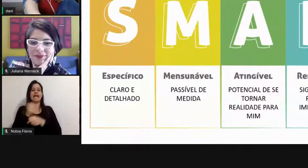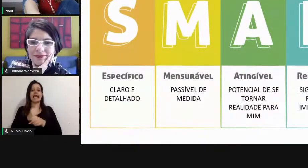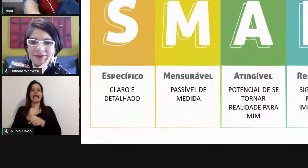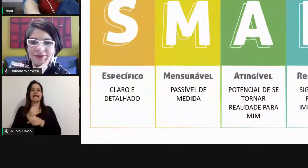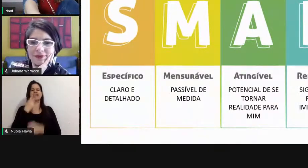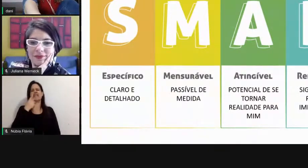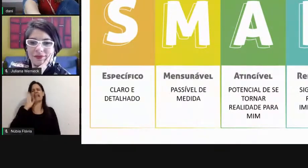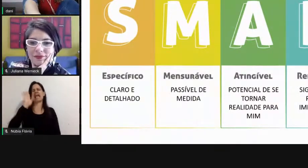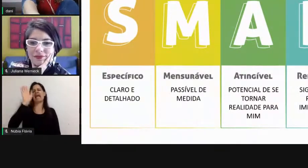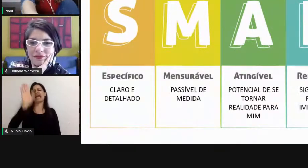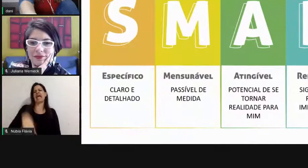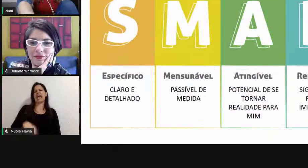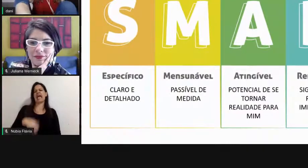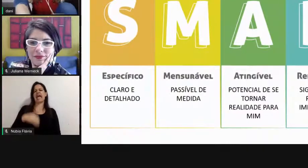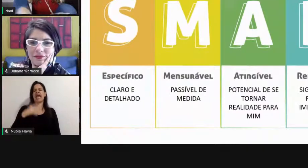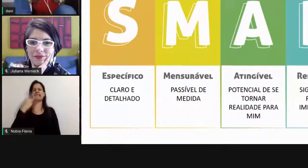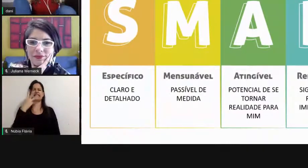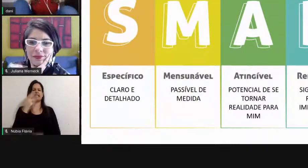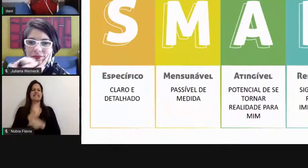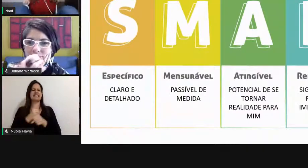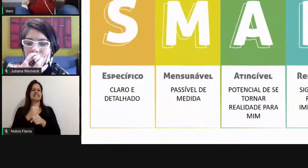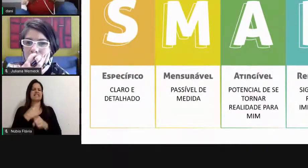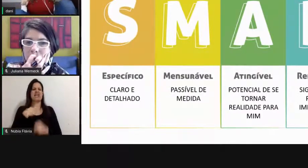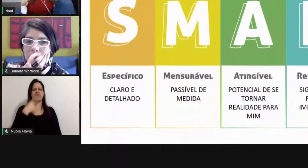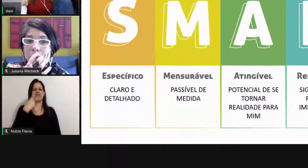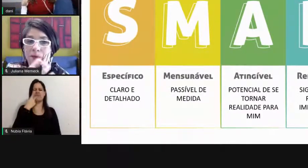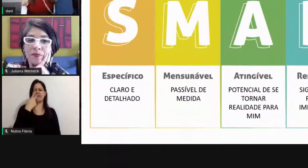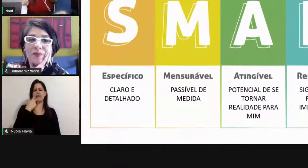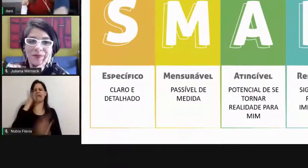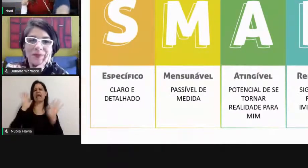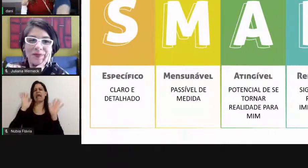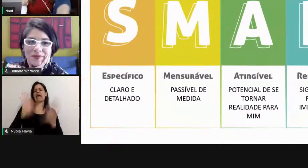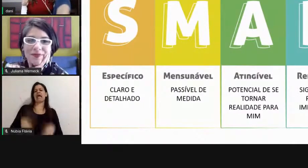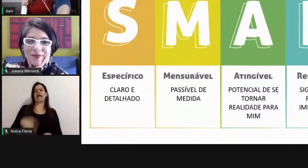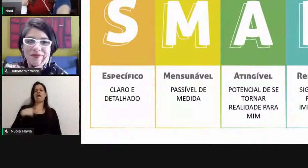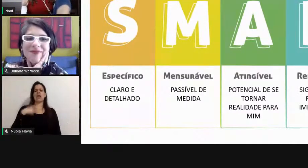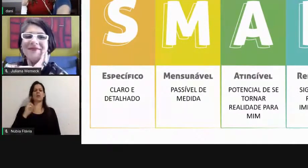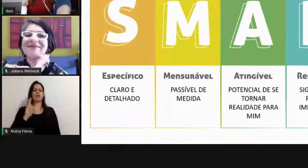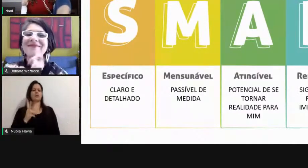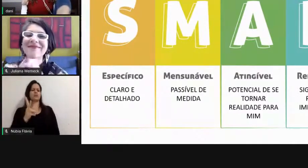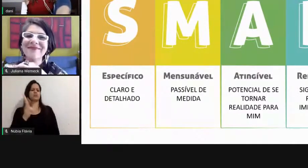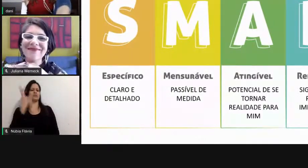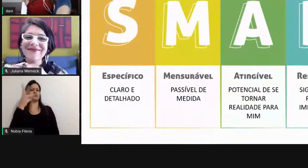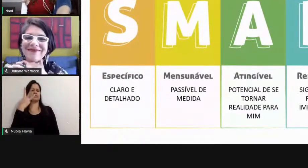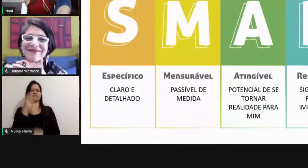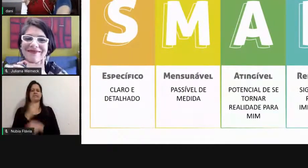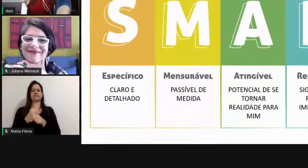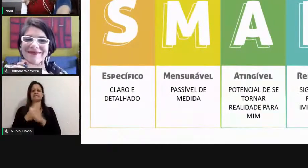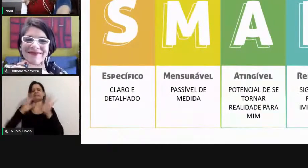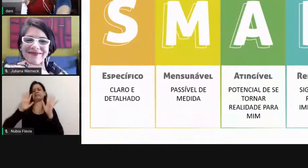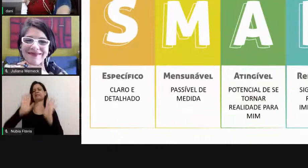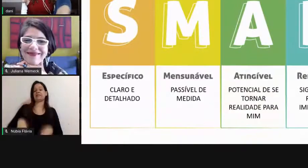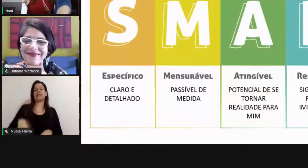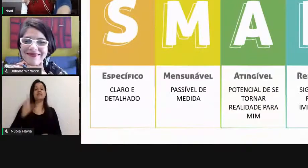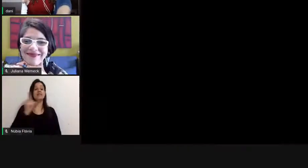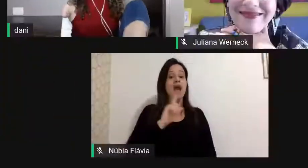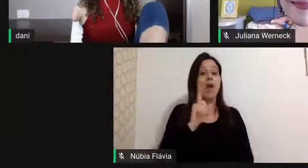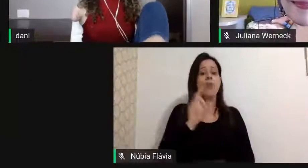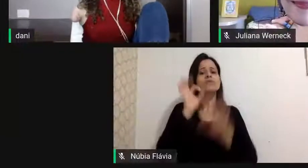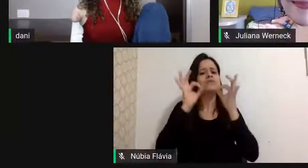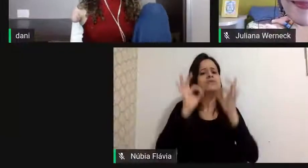daqui 3 anos vai acontecer isso. Se não passa 3 anos, eu continuo dizendo que é daqui 3 anos. Então tem que ter dia, mês e